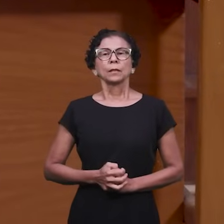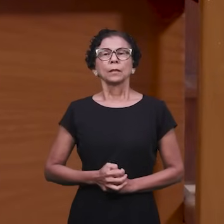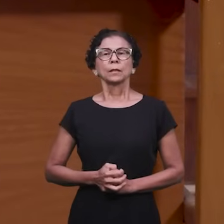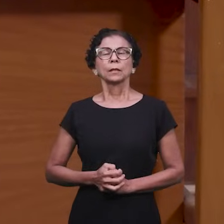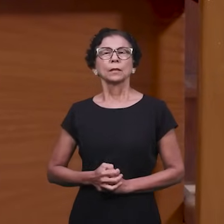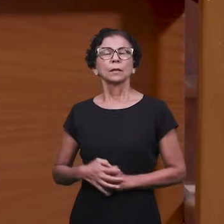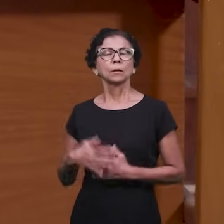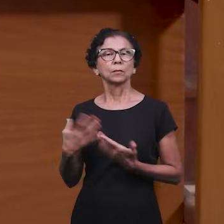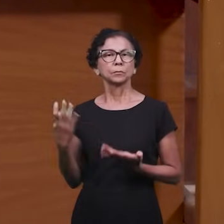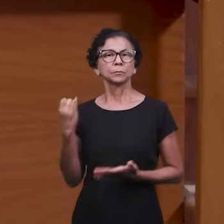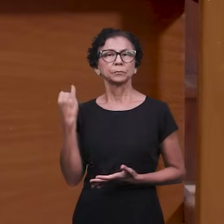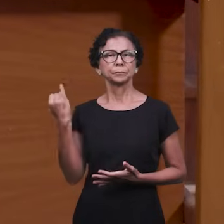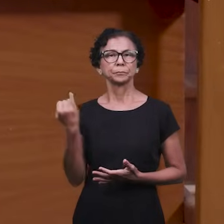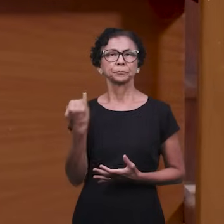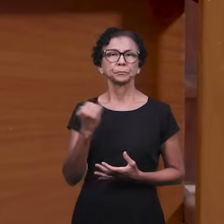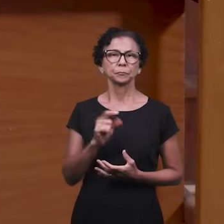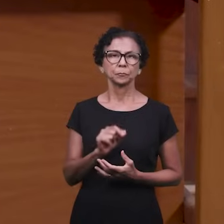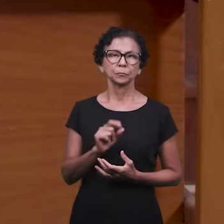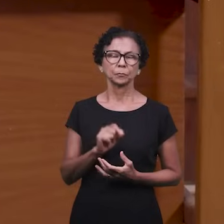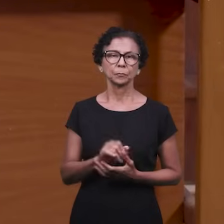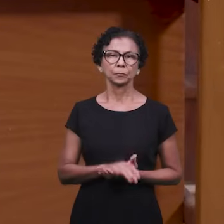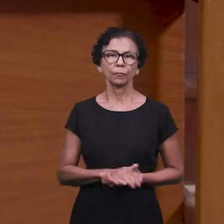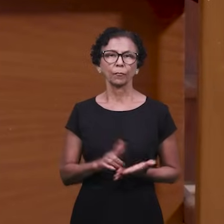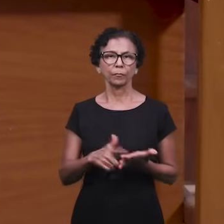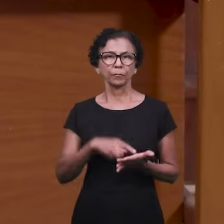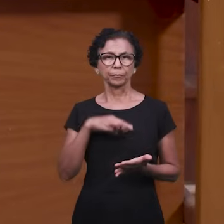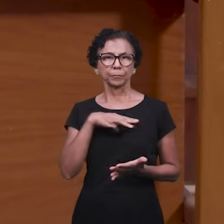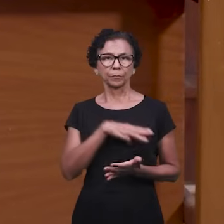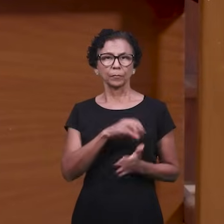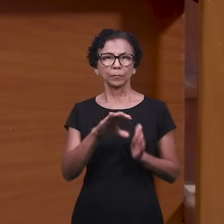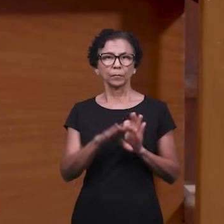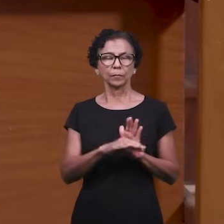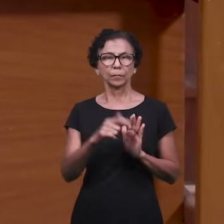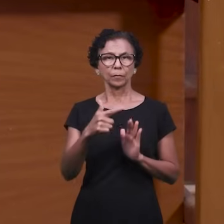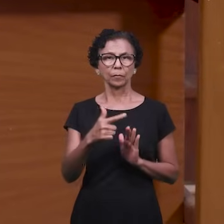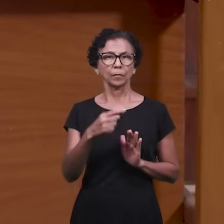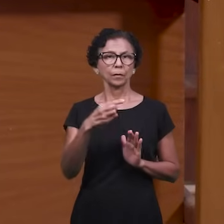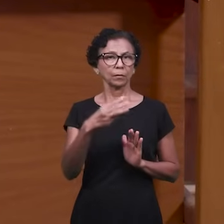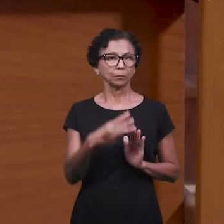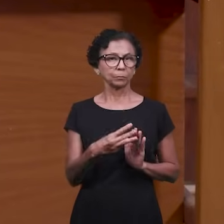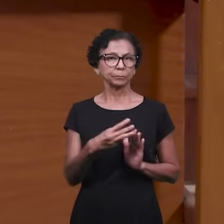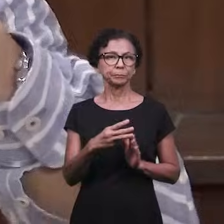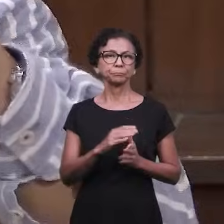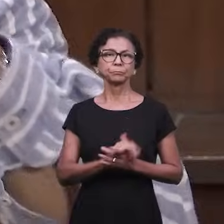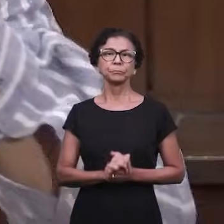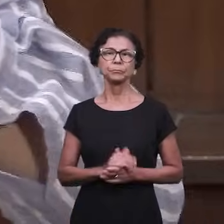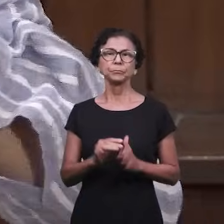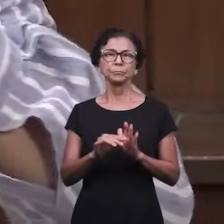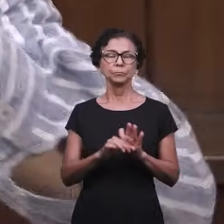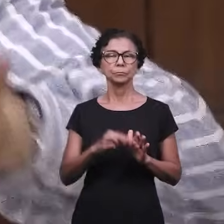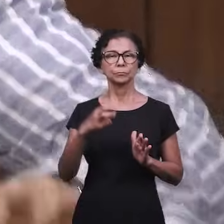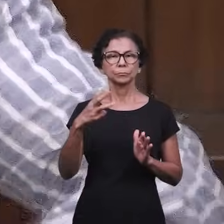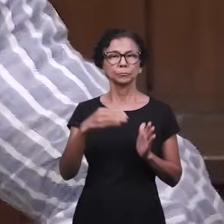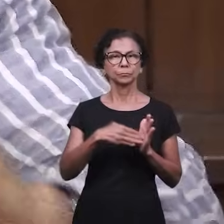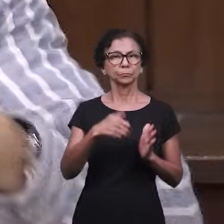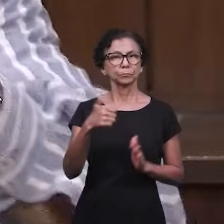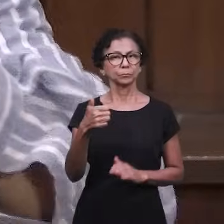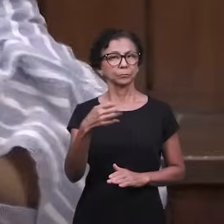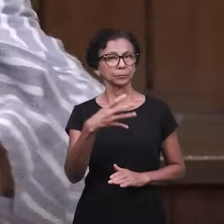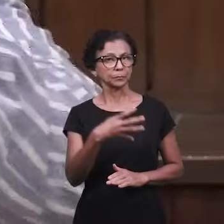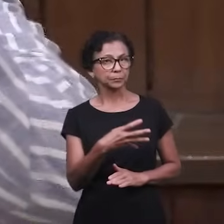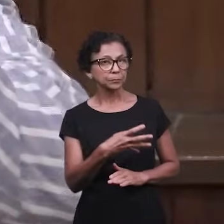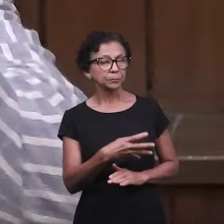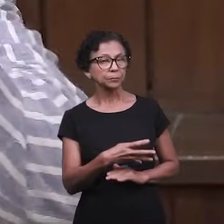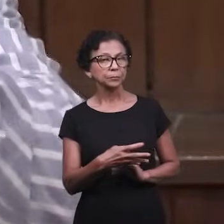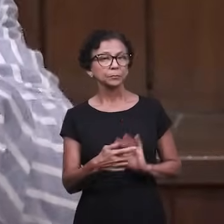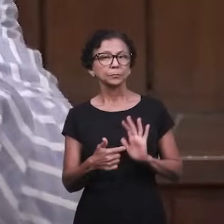além de Mateus 23, dos versículos 3 a 14, que fala da